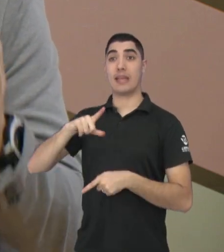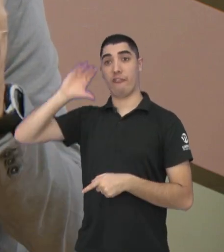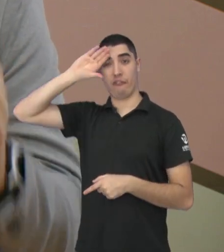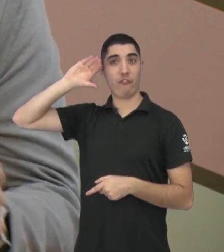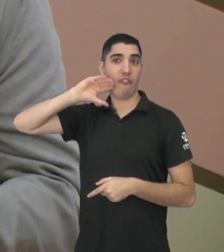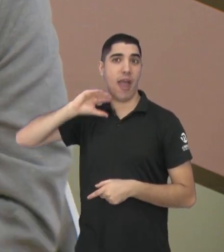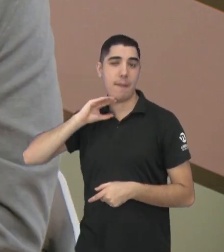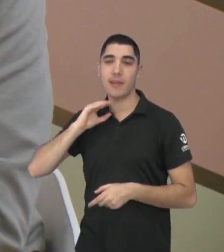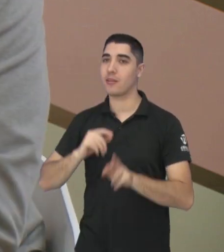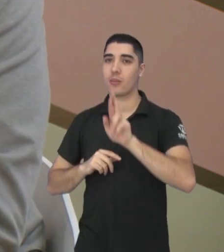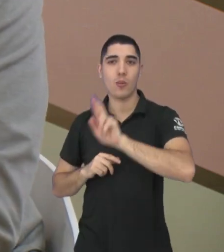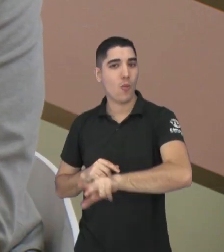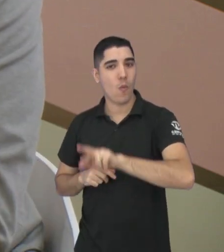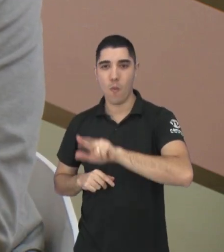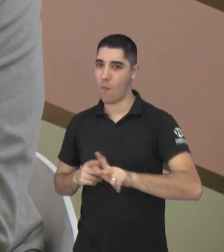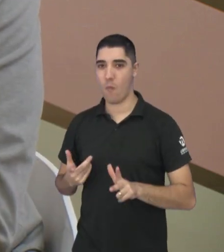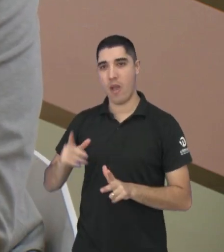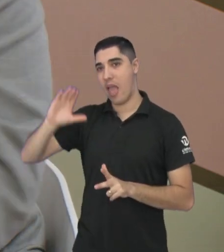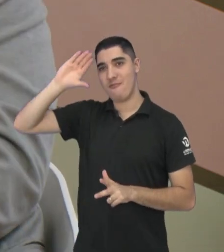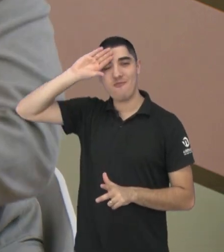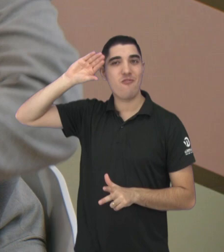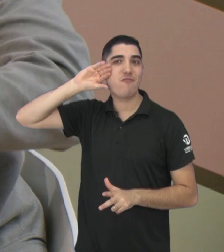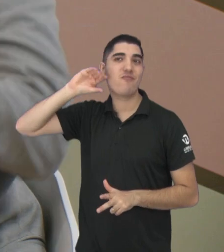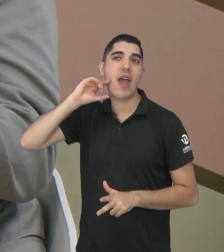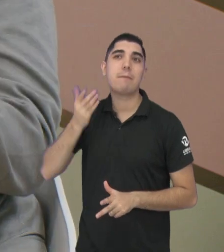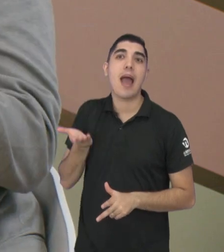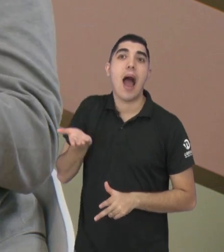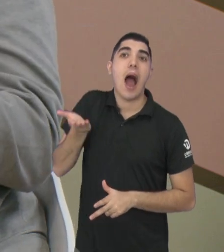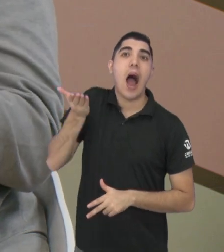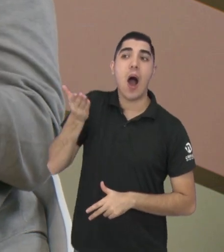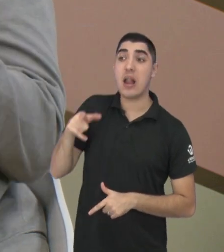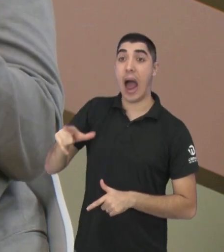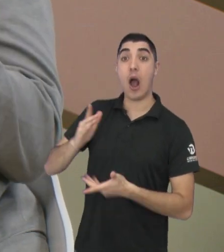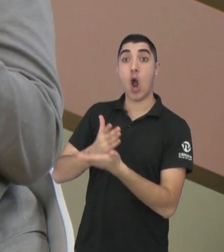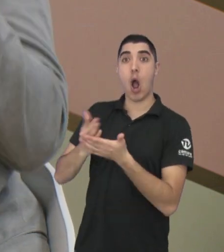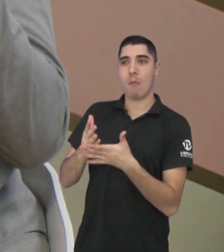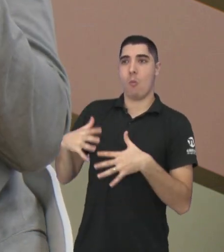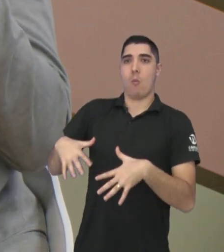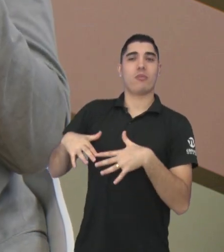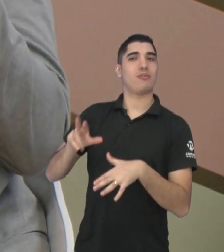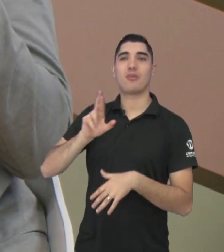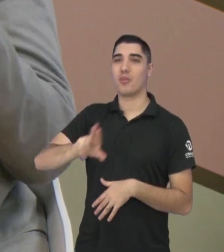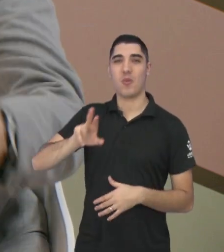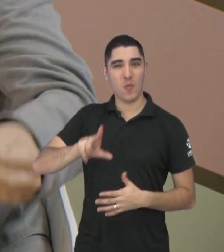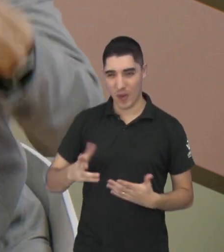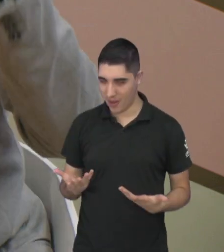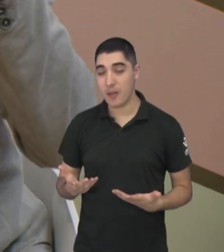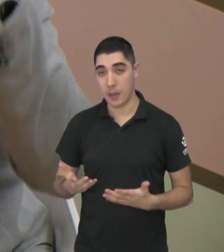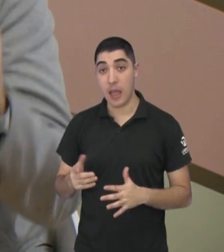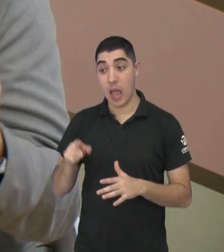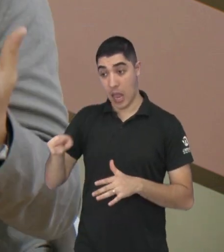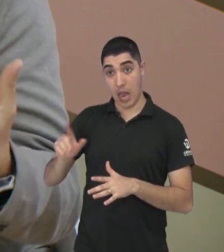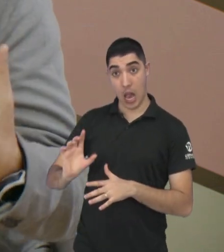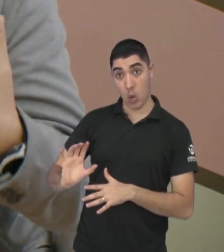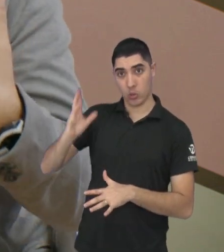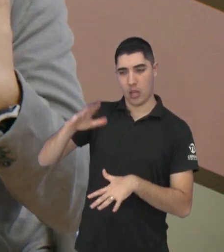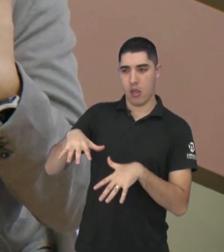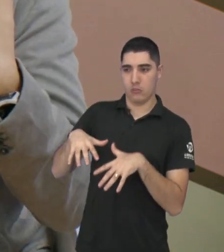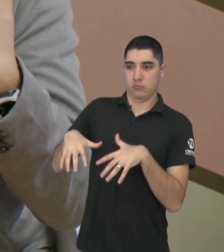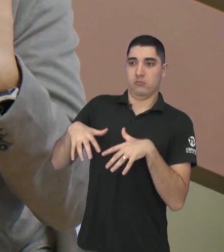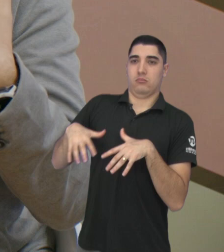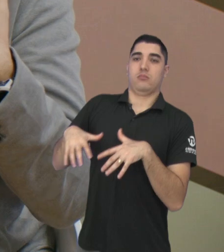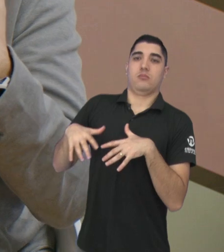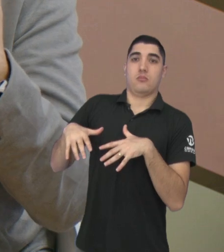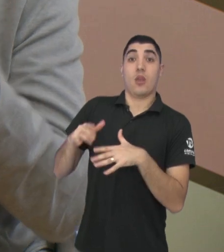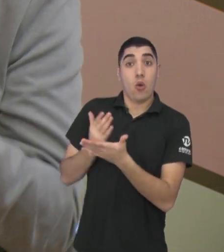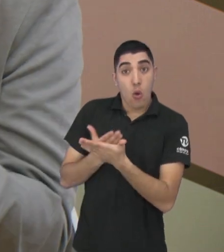é febre alta que faz convulsionar. Esse é o principal medo da febre, é a febrefobia. Convulsão se dá por uma